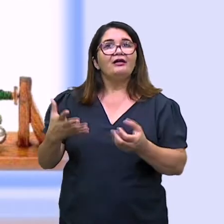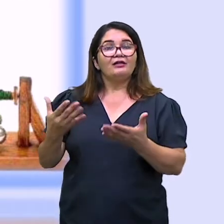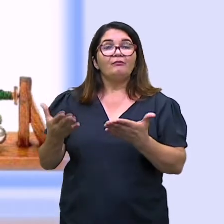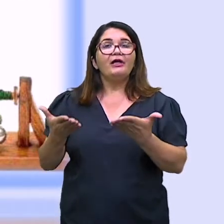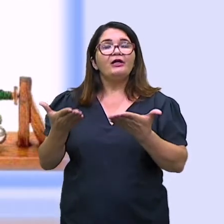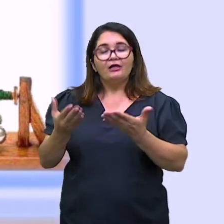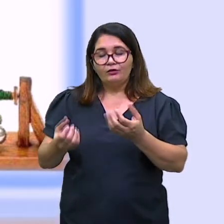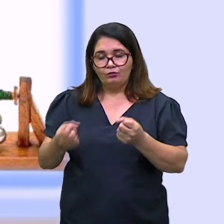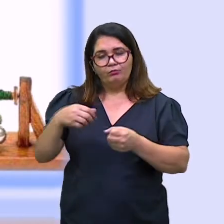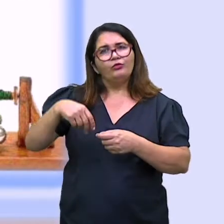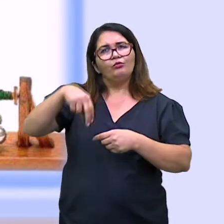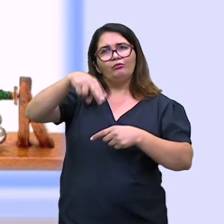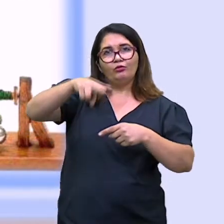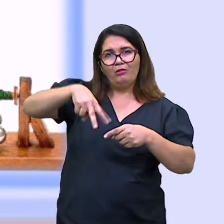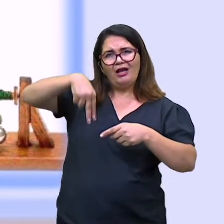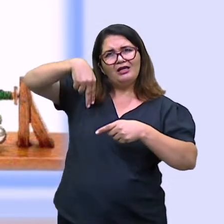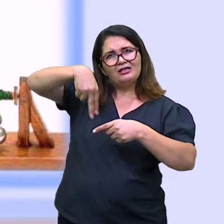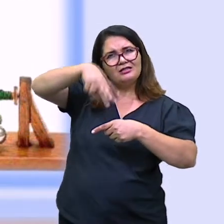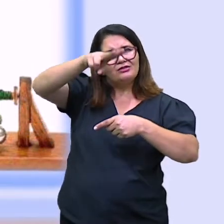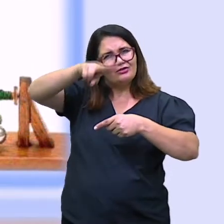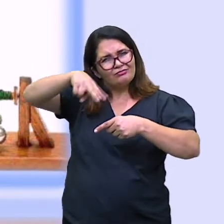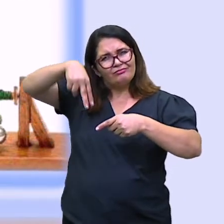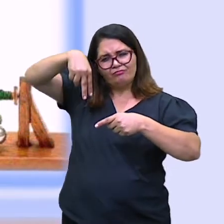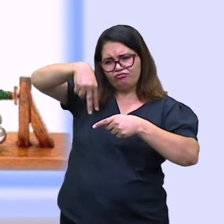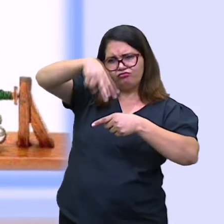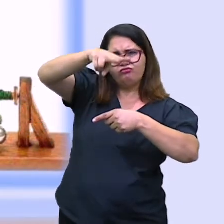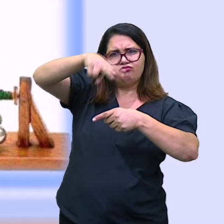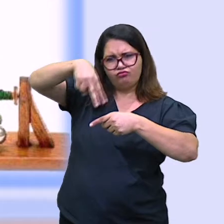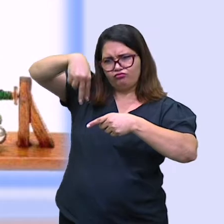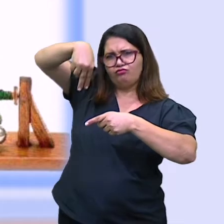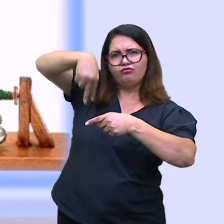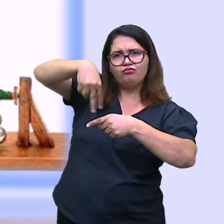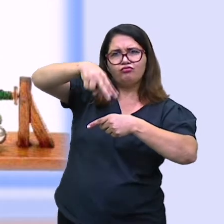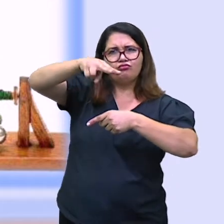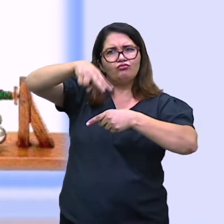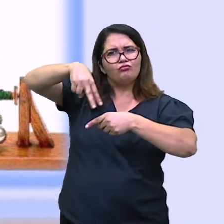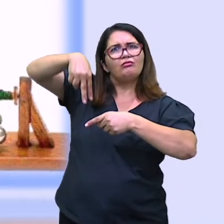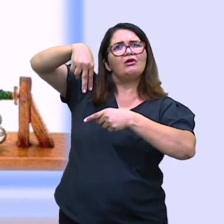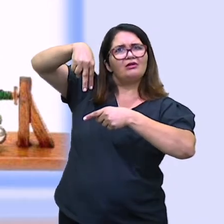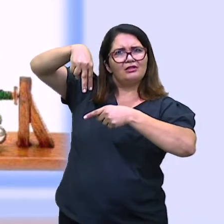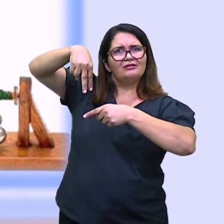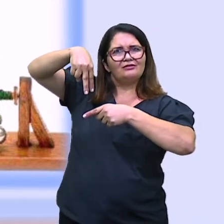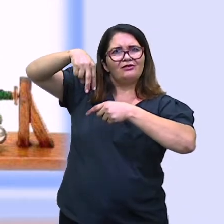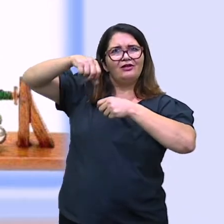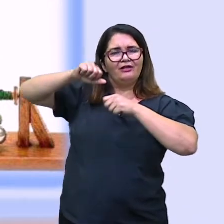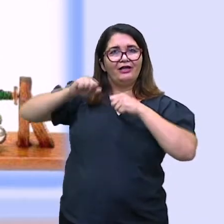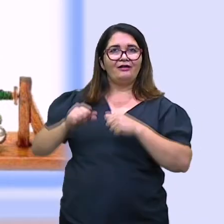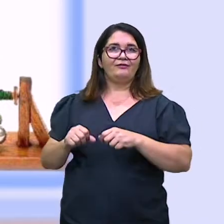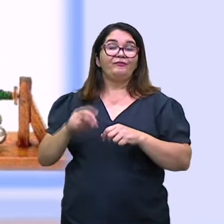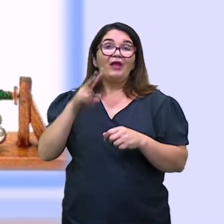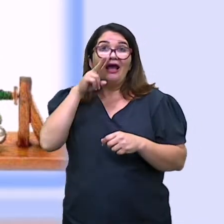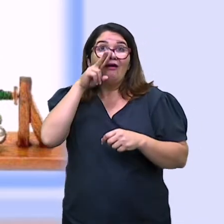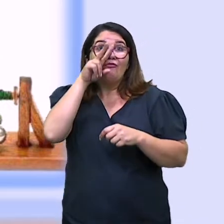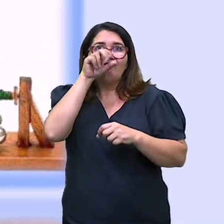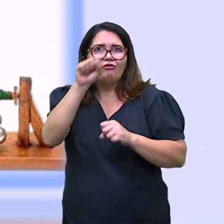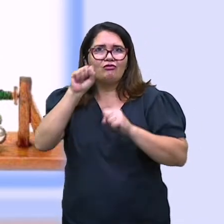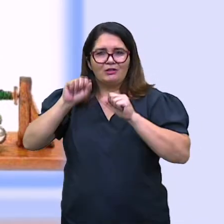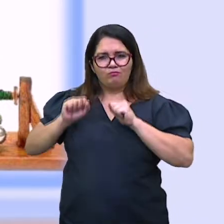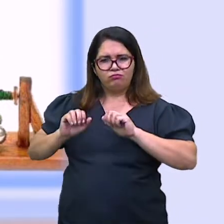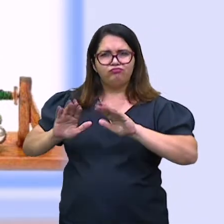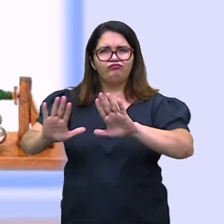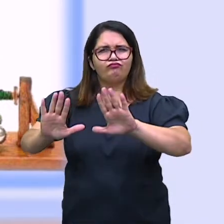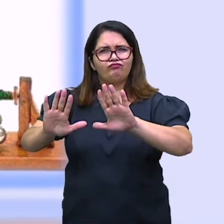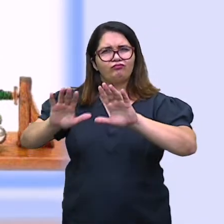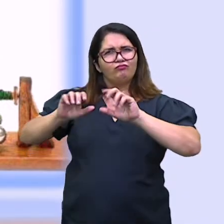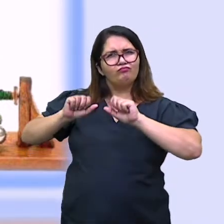balanço, tudo isso está ligado ao nosso cotidiano, ao nosso dia a dia. E nada mais são